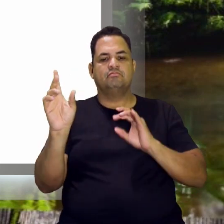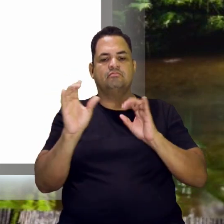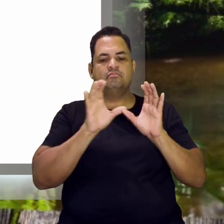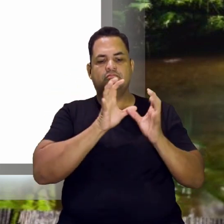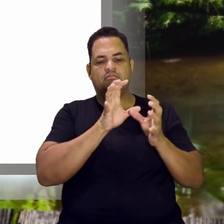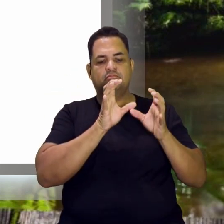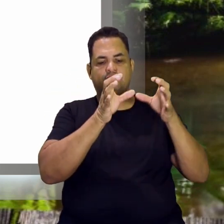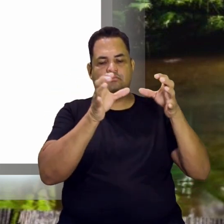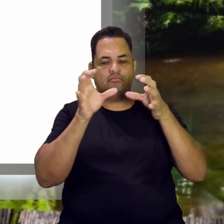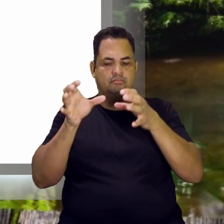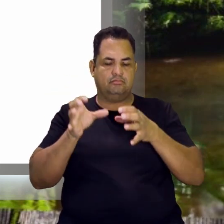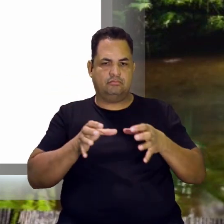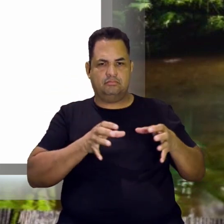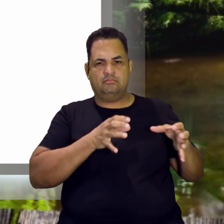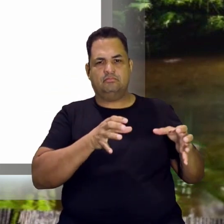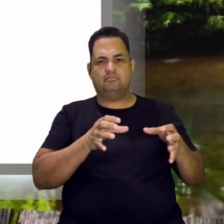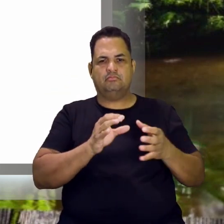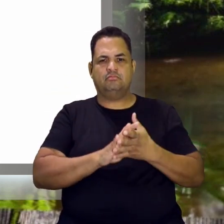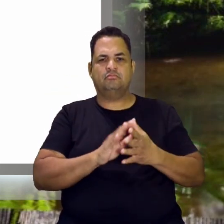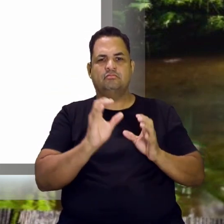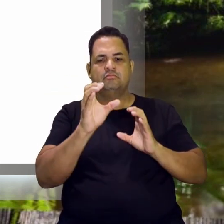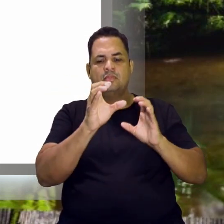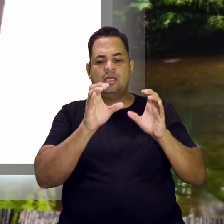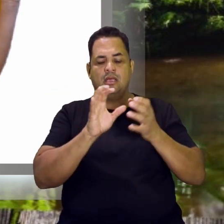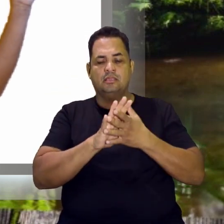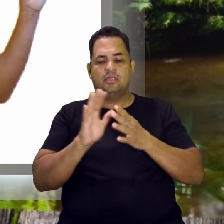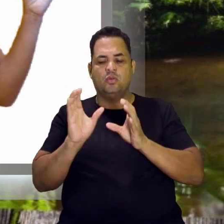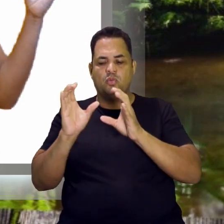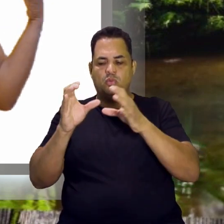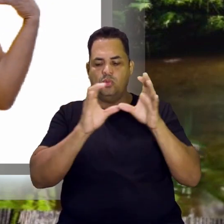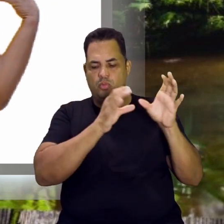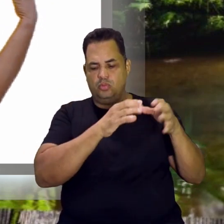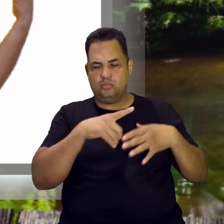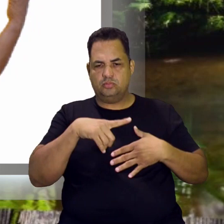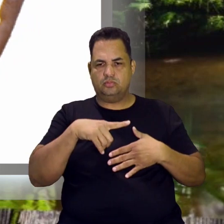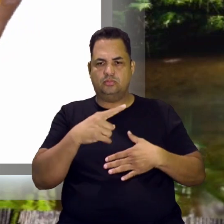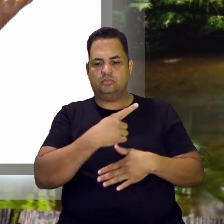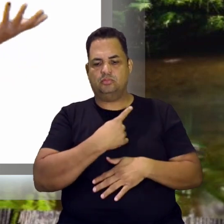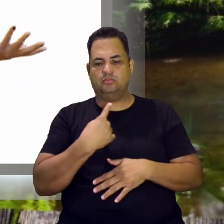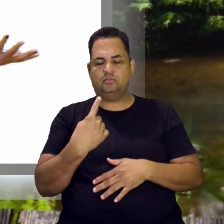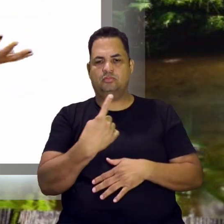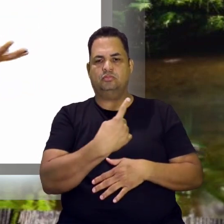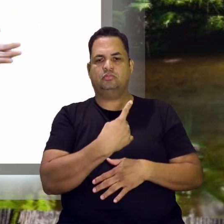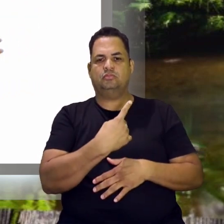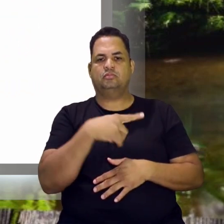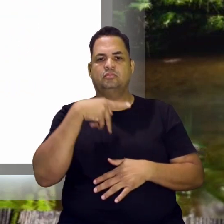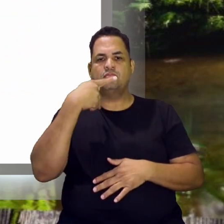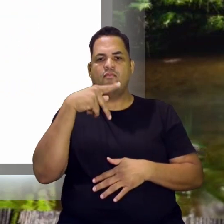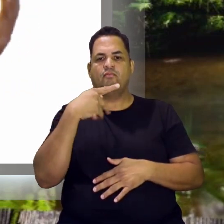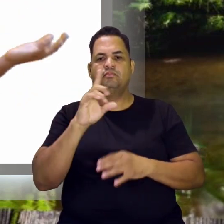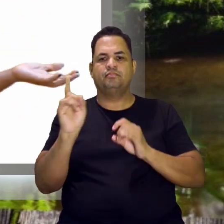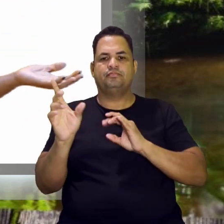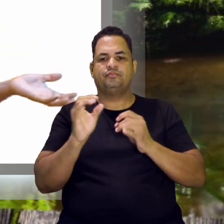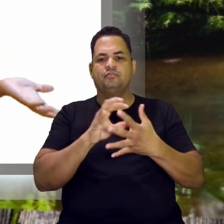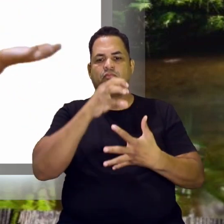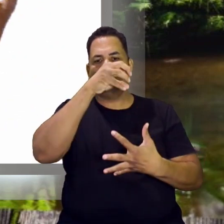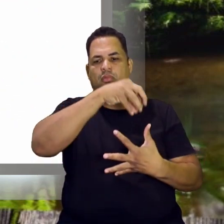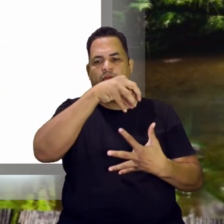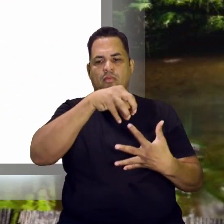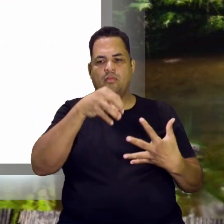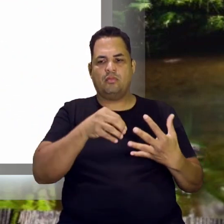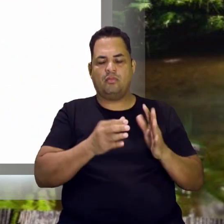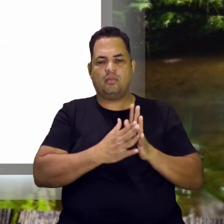grupo de vegetal, cada grupo de organismo que nós estamos falando aqui, tá? Em cada reino,